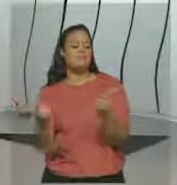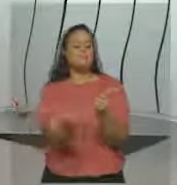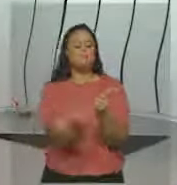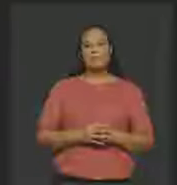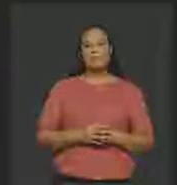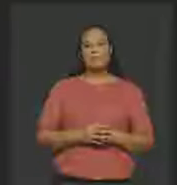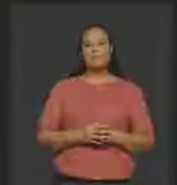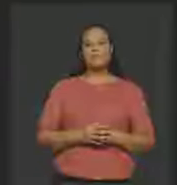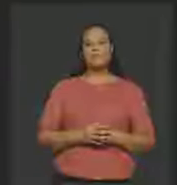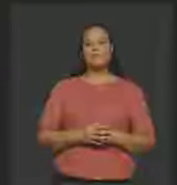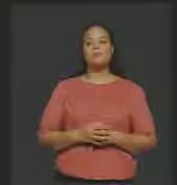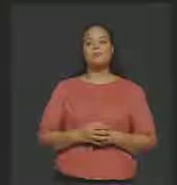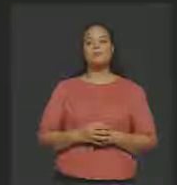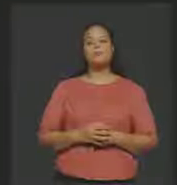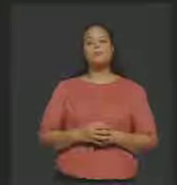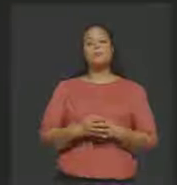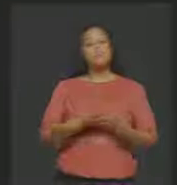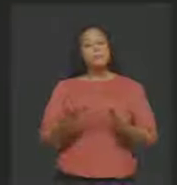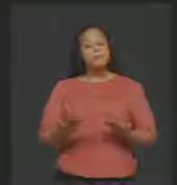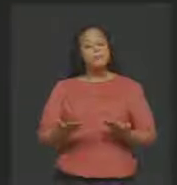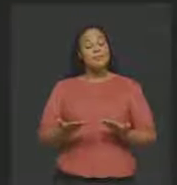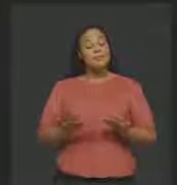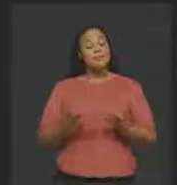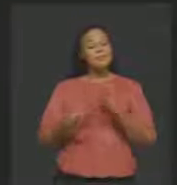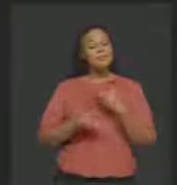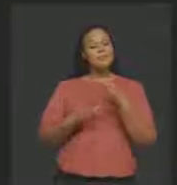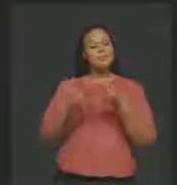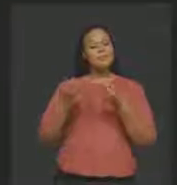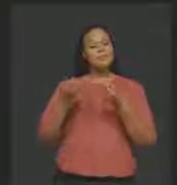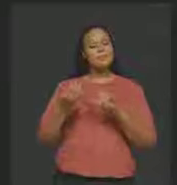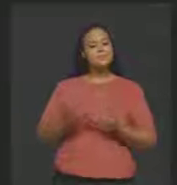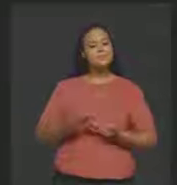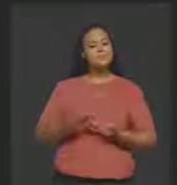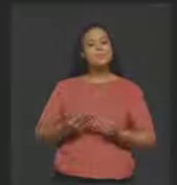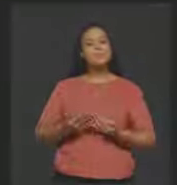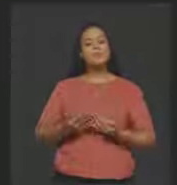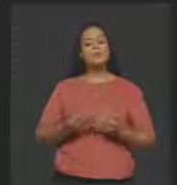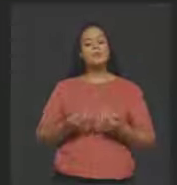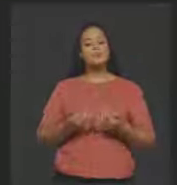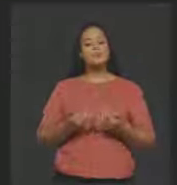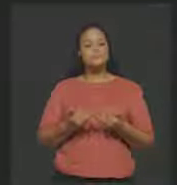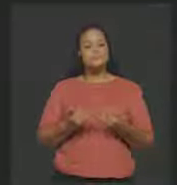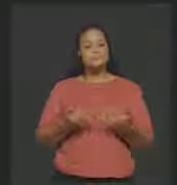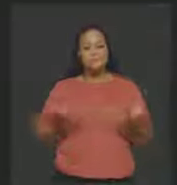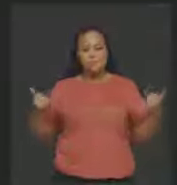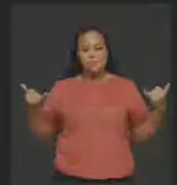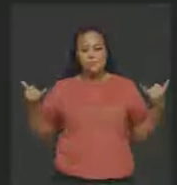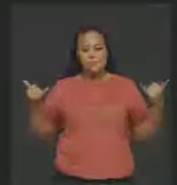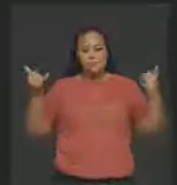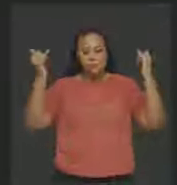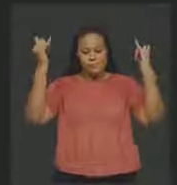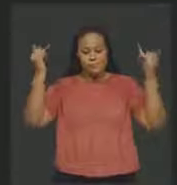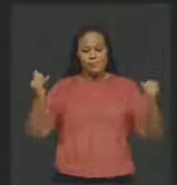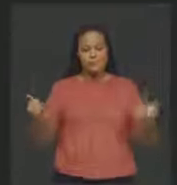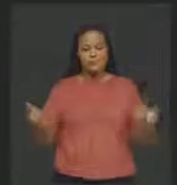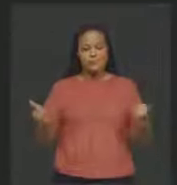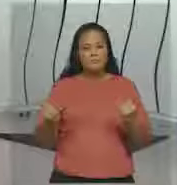componentes. Bom, então vamos falar do circuito fechado, mostrando numa figura como que isso